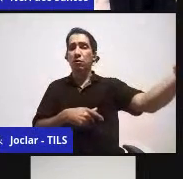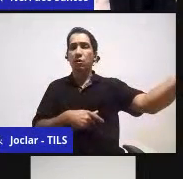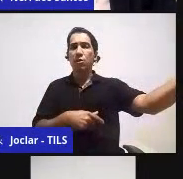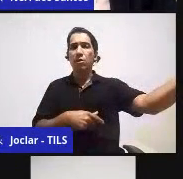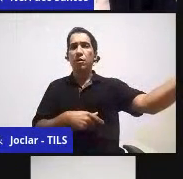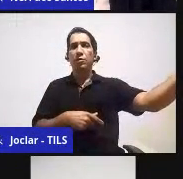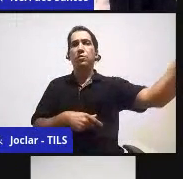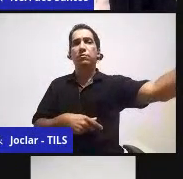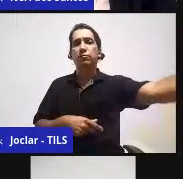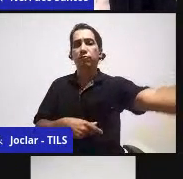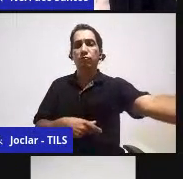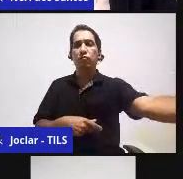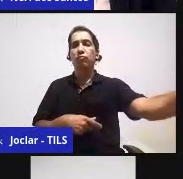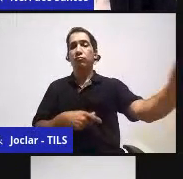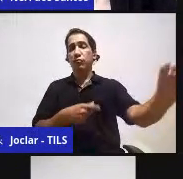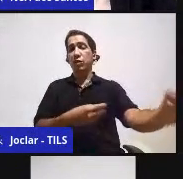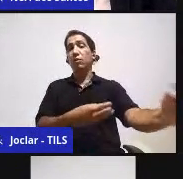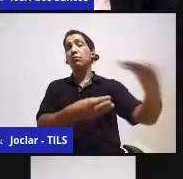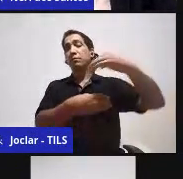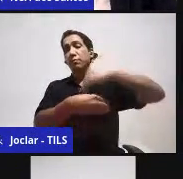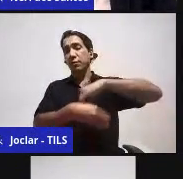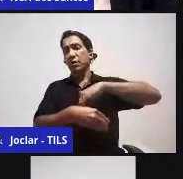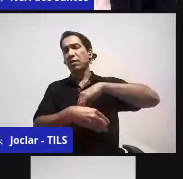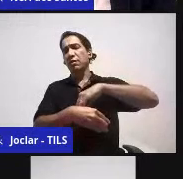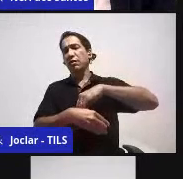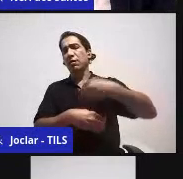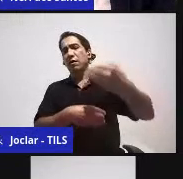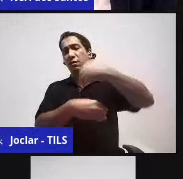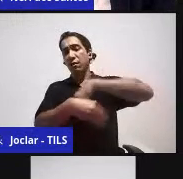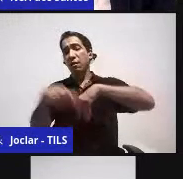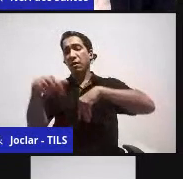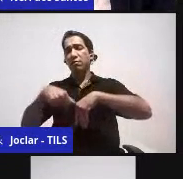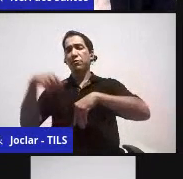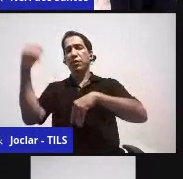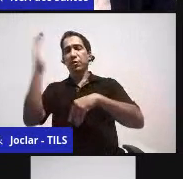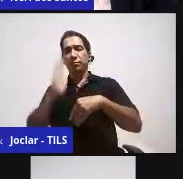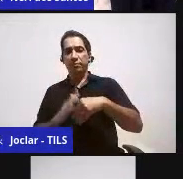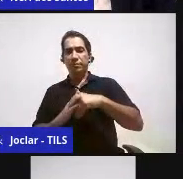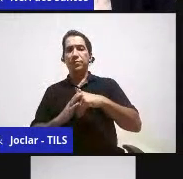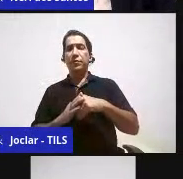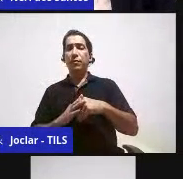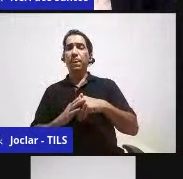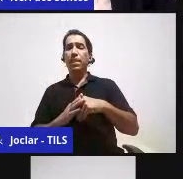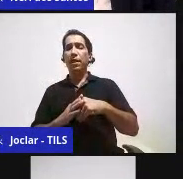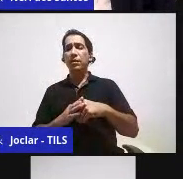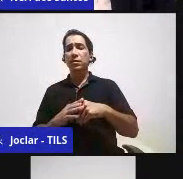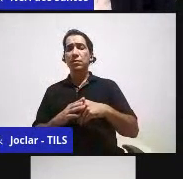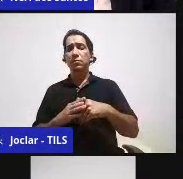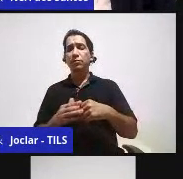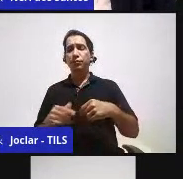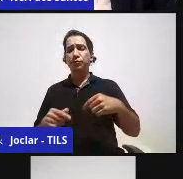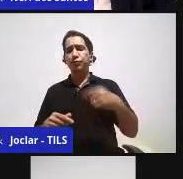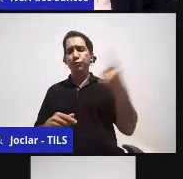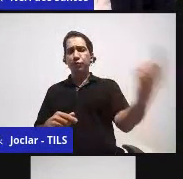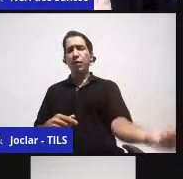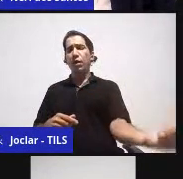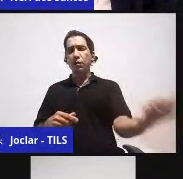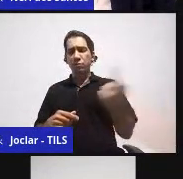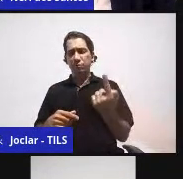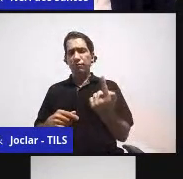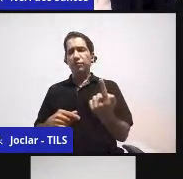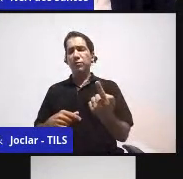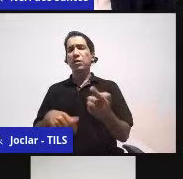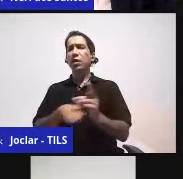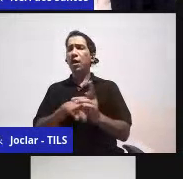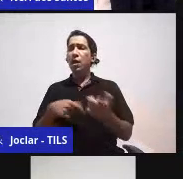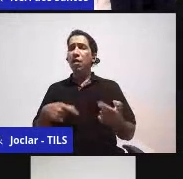muito carinhosos, muito afetivos e tal. Então, a gente imagina que a gente tem uma cultura bastante coletiva. A